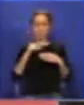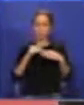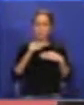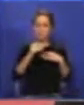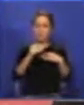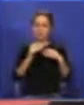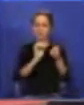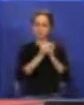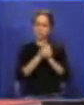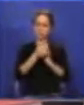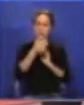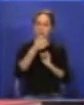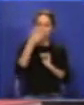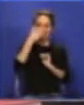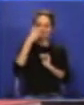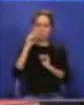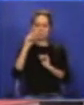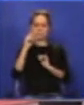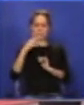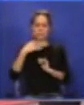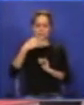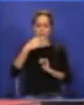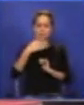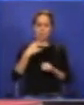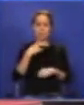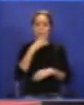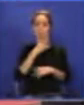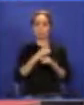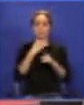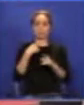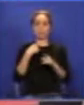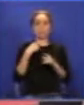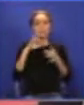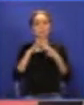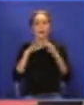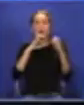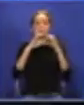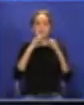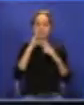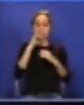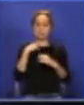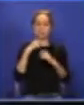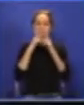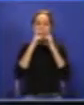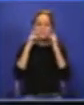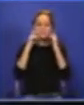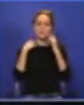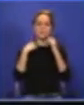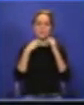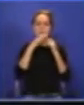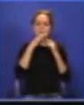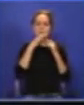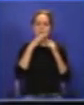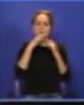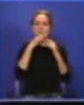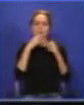15 dias, 3 semanas de período de adaptação. Digo eu, como estou na área da comunicação, claro. Se eu quisesse pôr um aparelho, depois não ficava assim muito a falar se tinha demais. Não, durante a